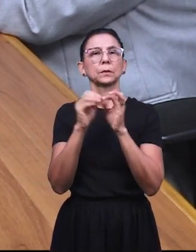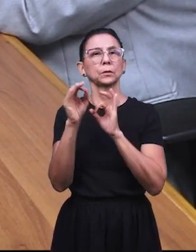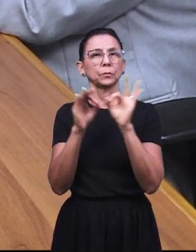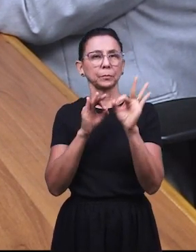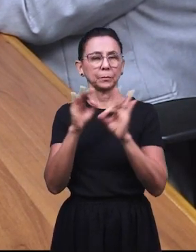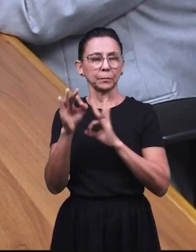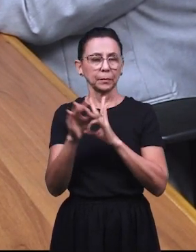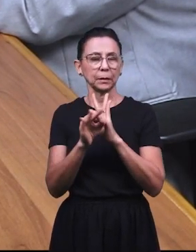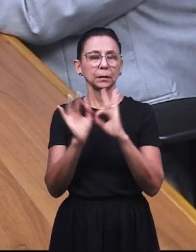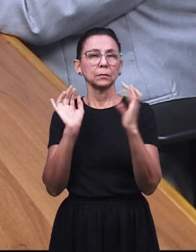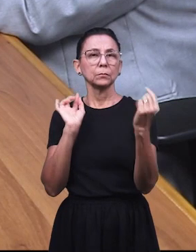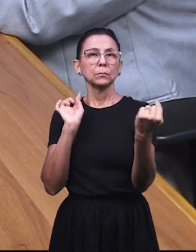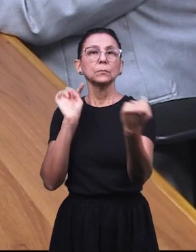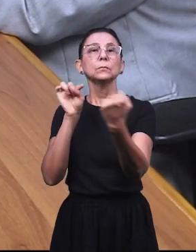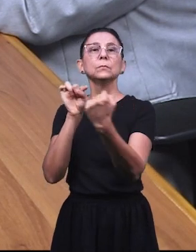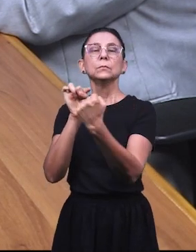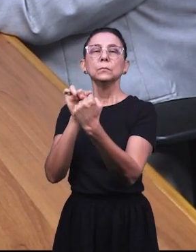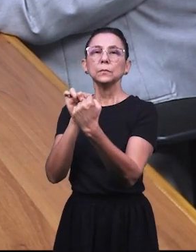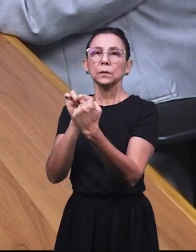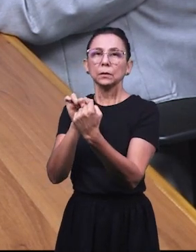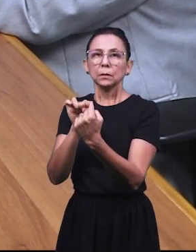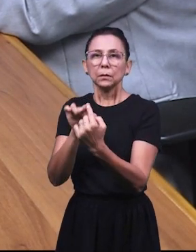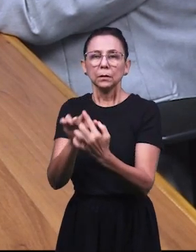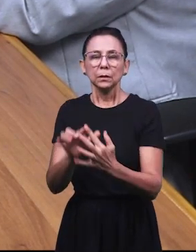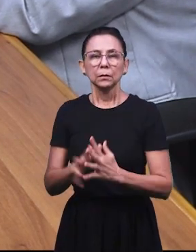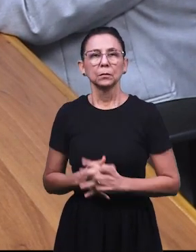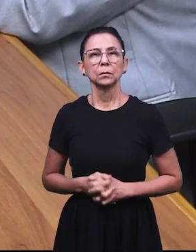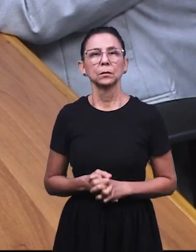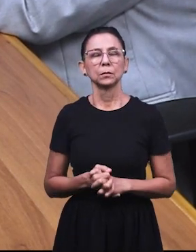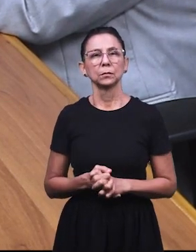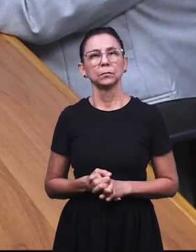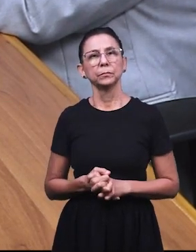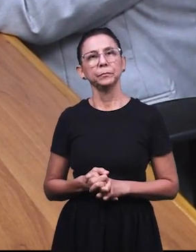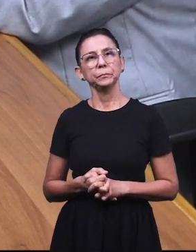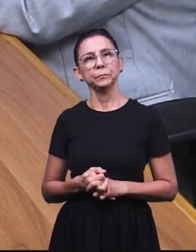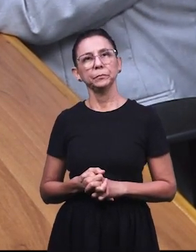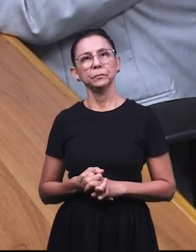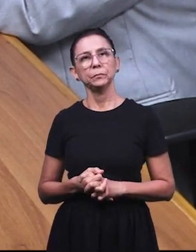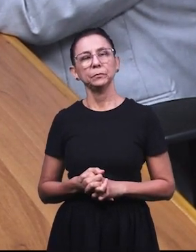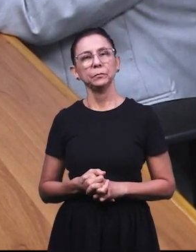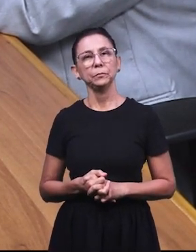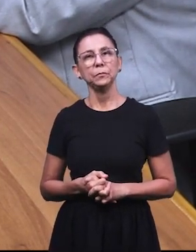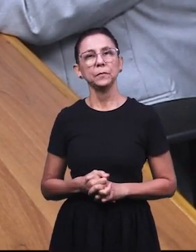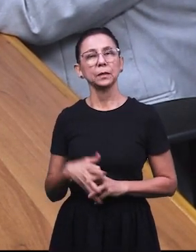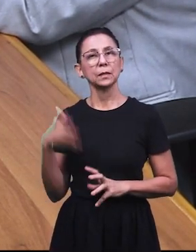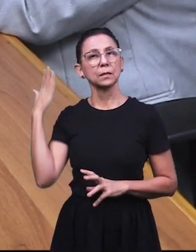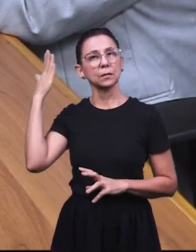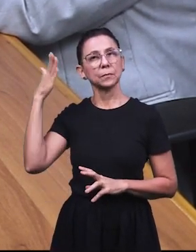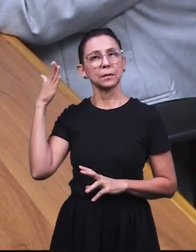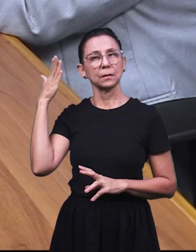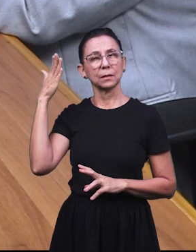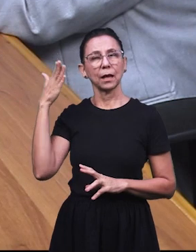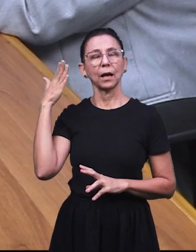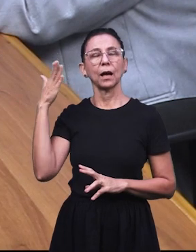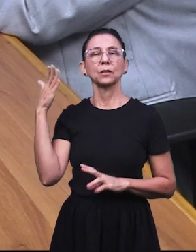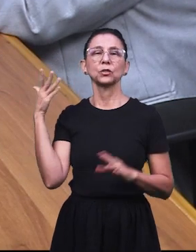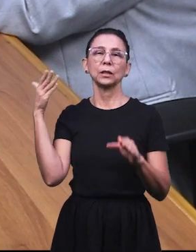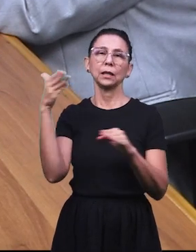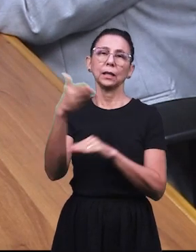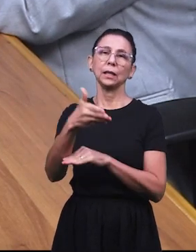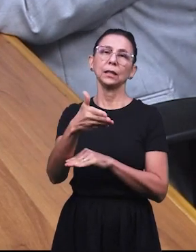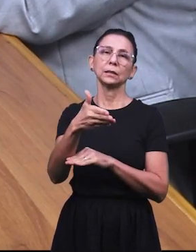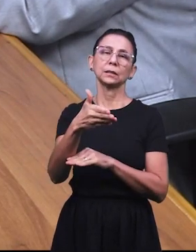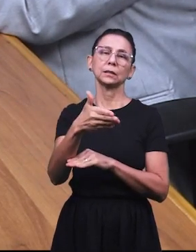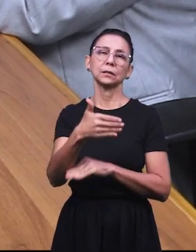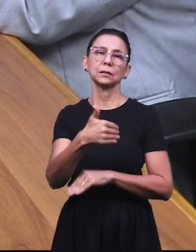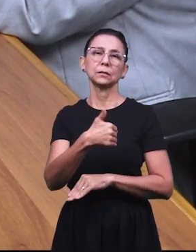objetivo que aquilo que a gente prega alcance as pessoas, alcance corações,